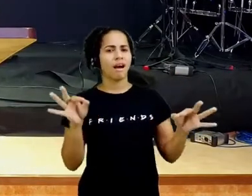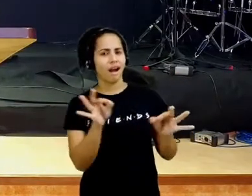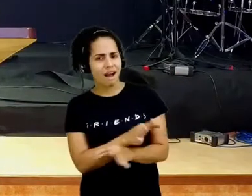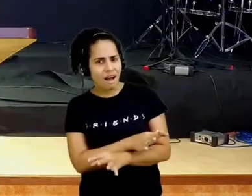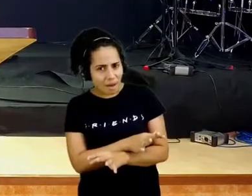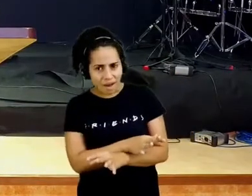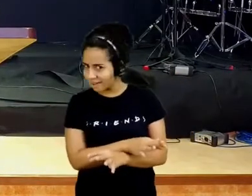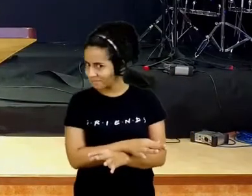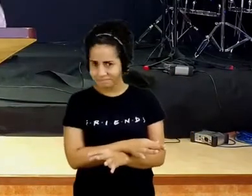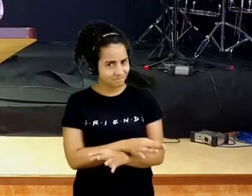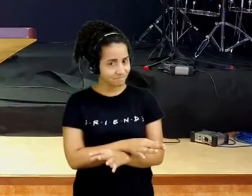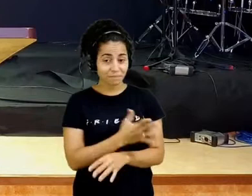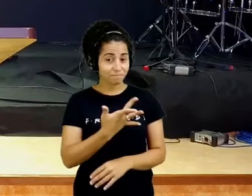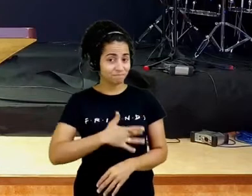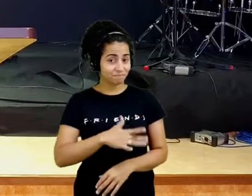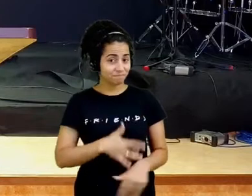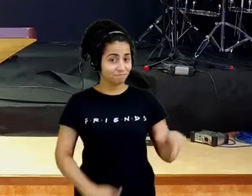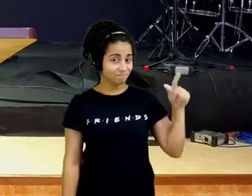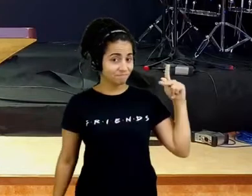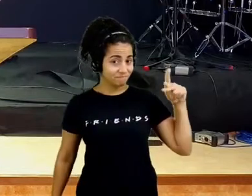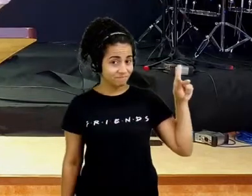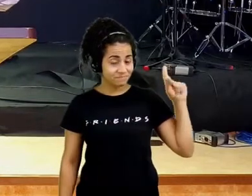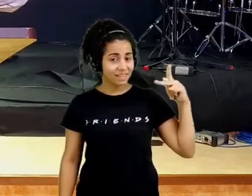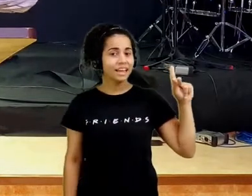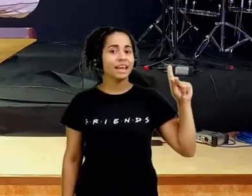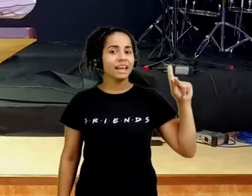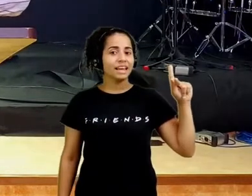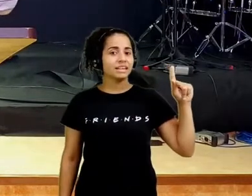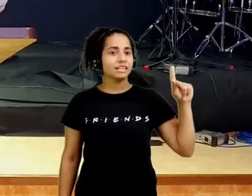acaba, as tuas misericórdias, ela não